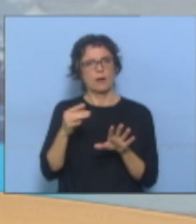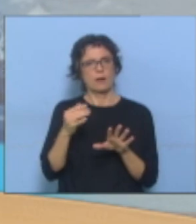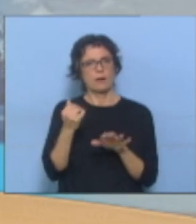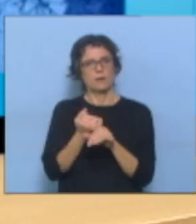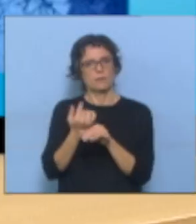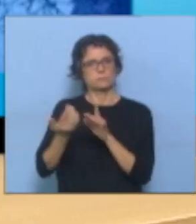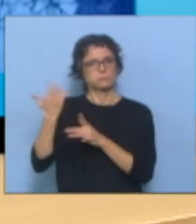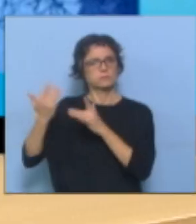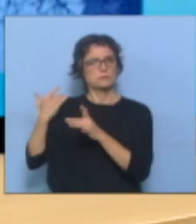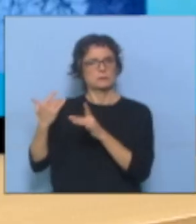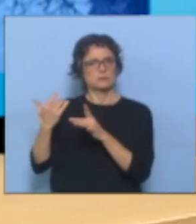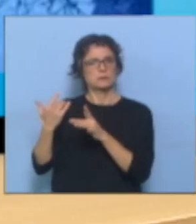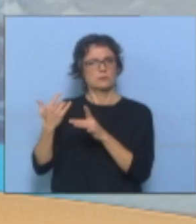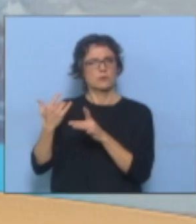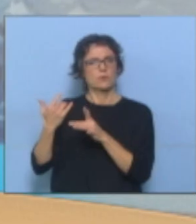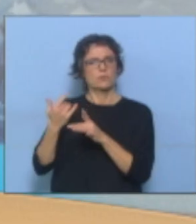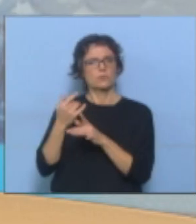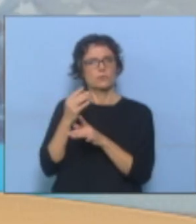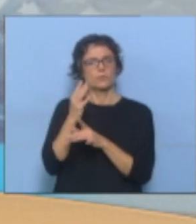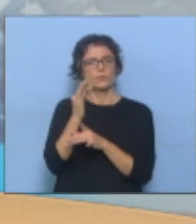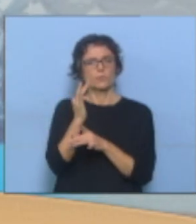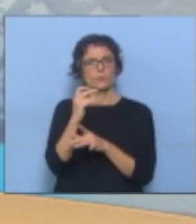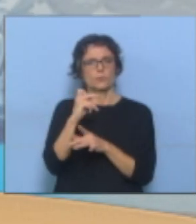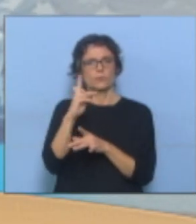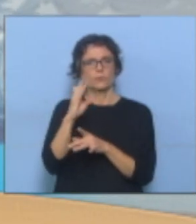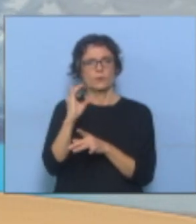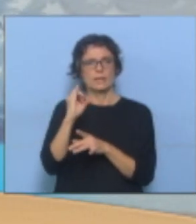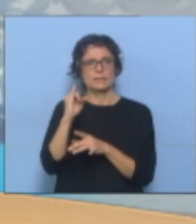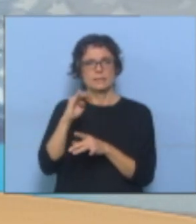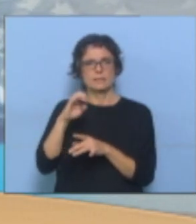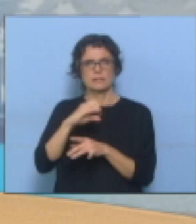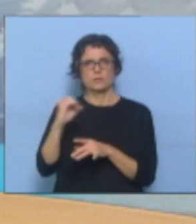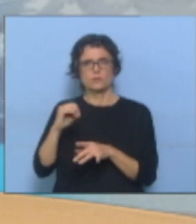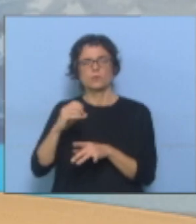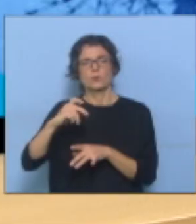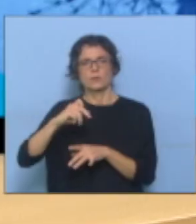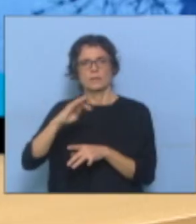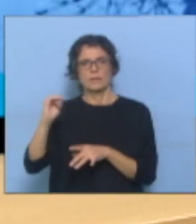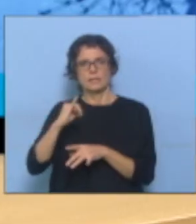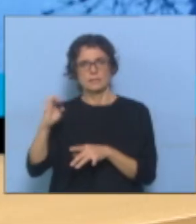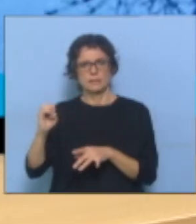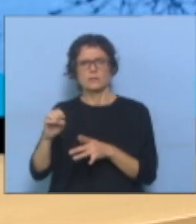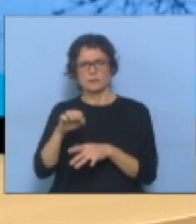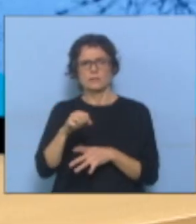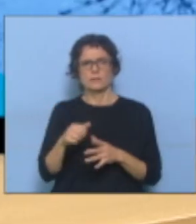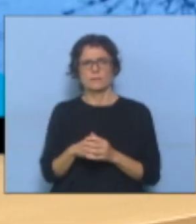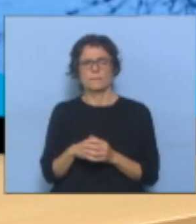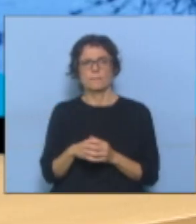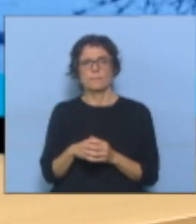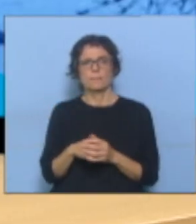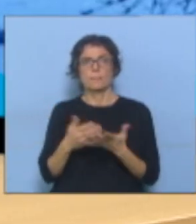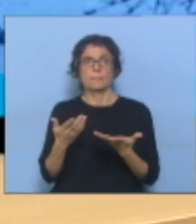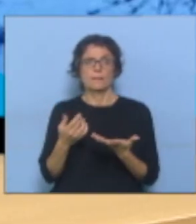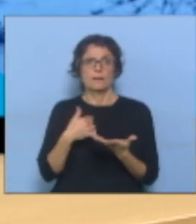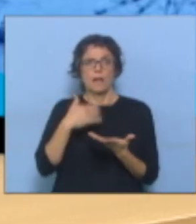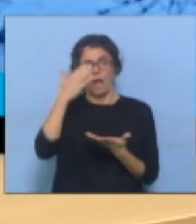mundo mercantilista, deixar tudo e procurar um novo paradigma para o relacionamento e para a troca comercial? Eu creio que o Papa não